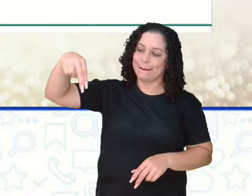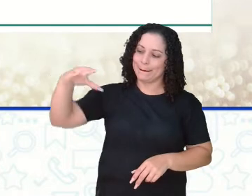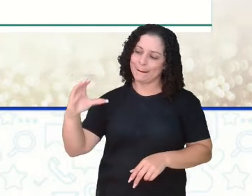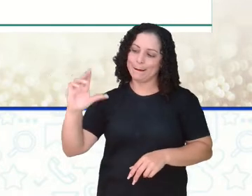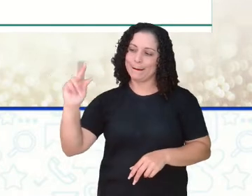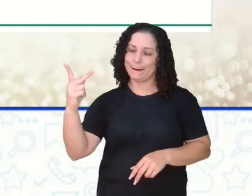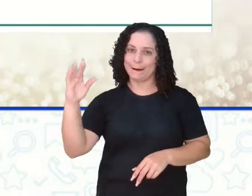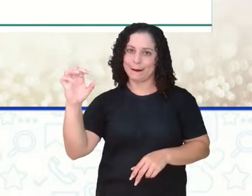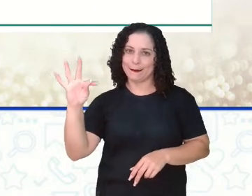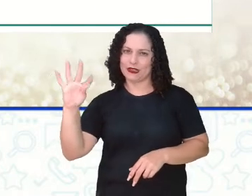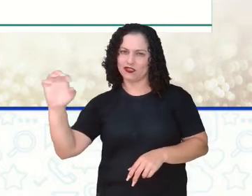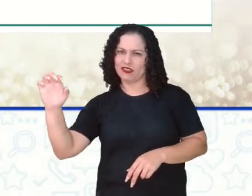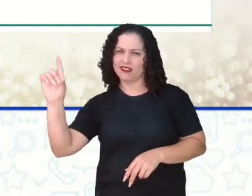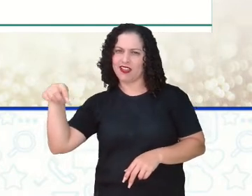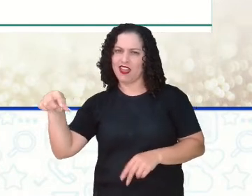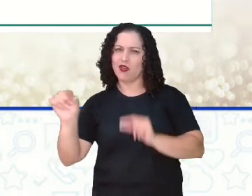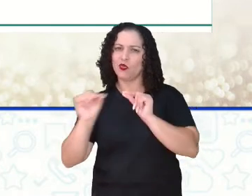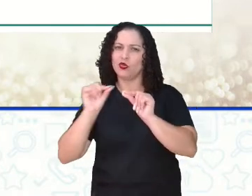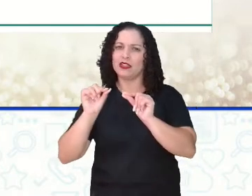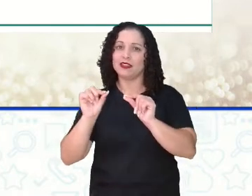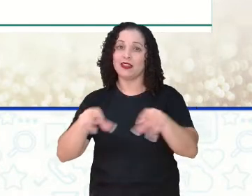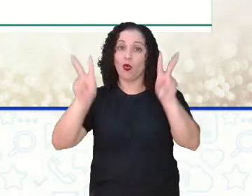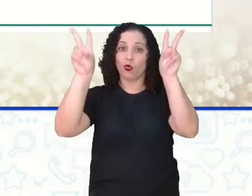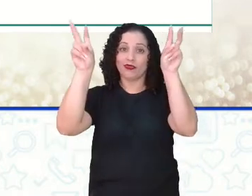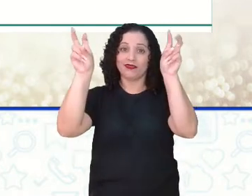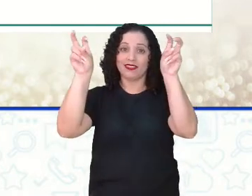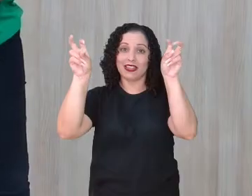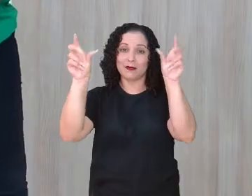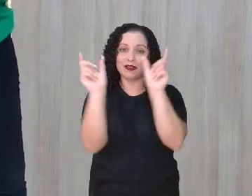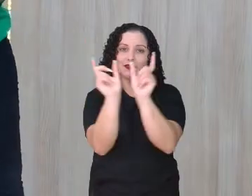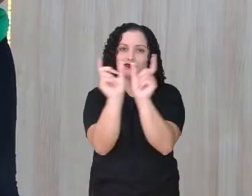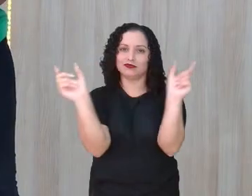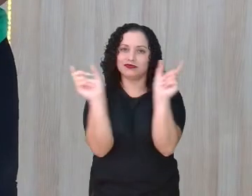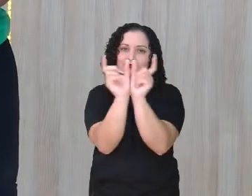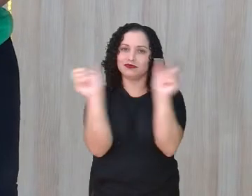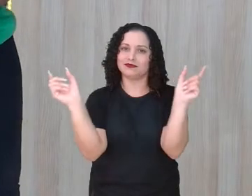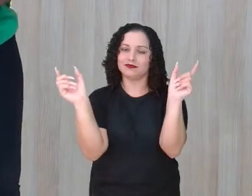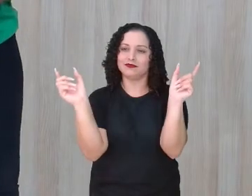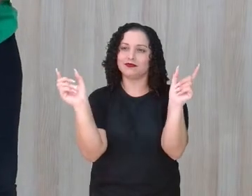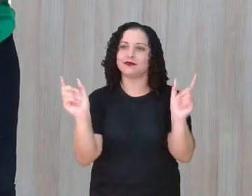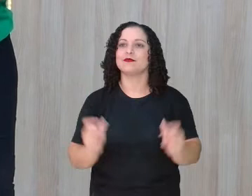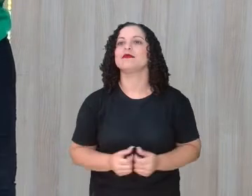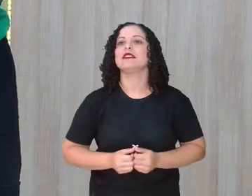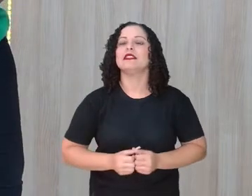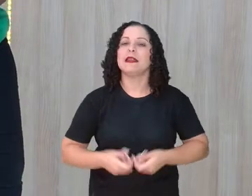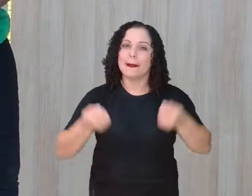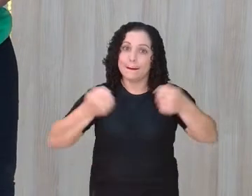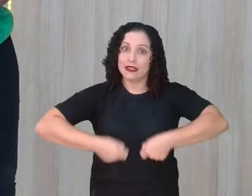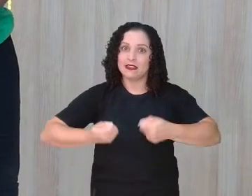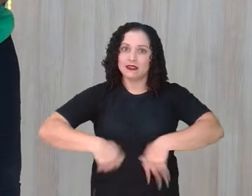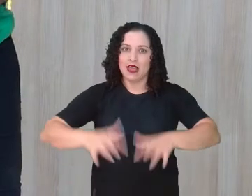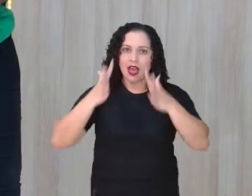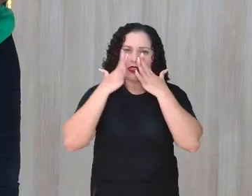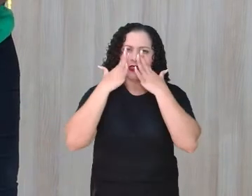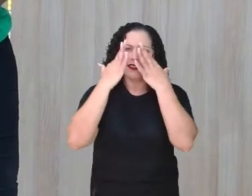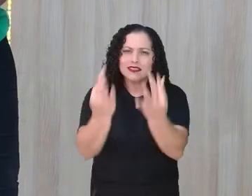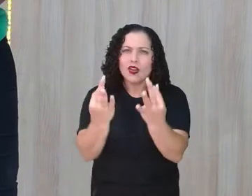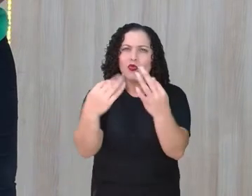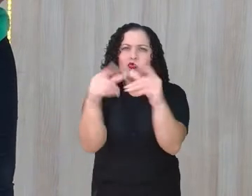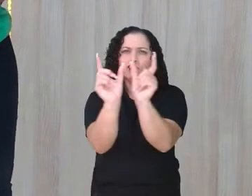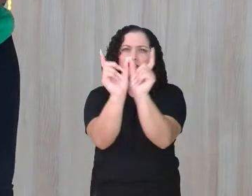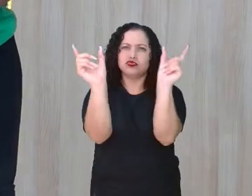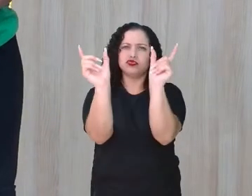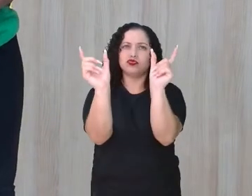é? Manchete é o título da notícia. E essa manchete, ela precisa chamar a tua atenção.